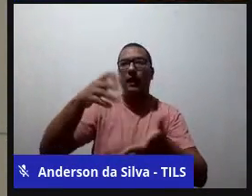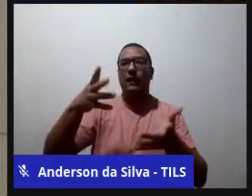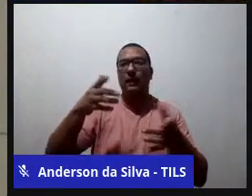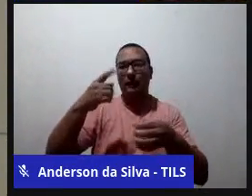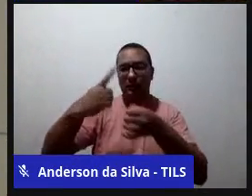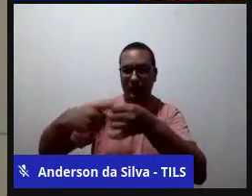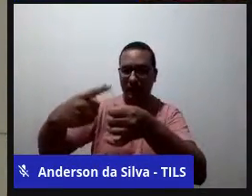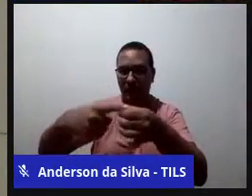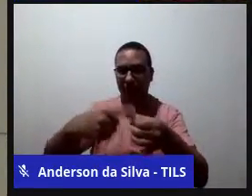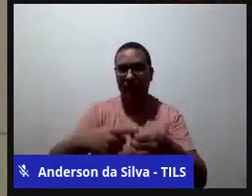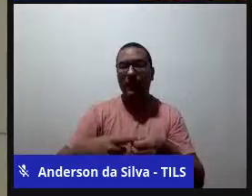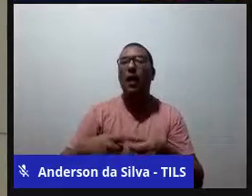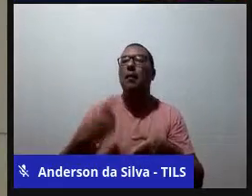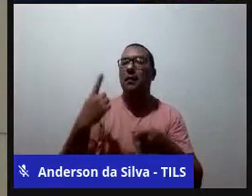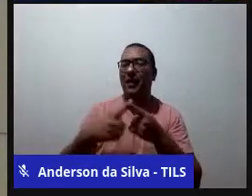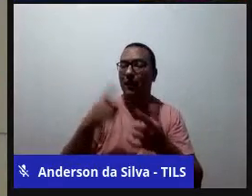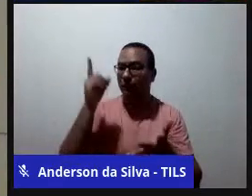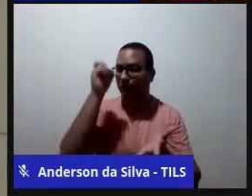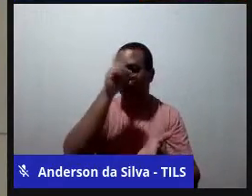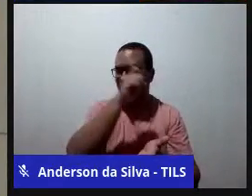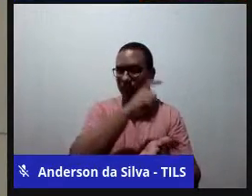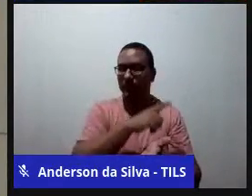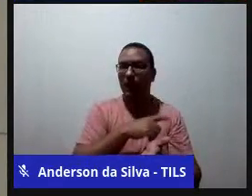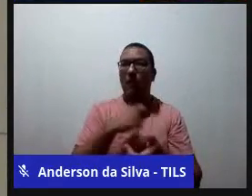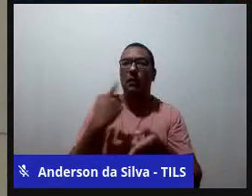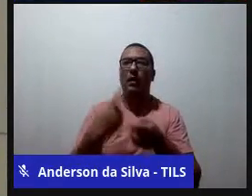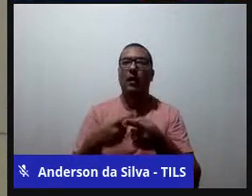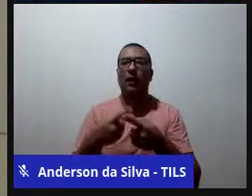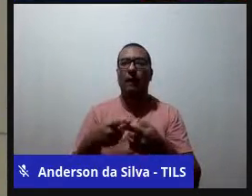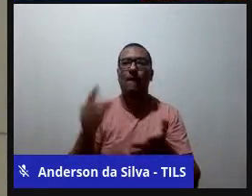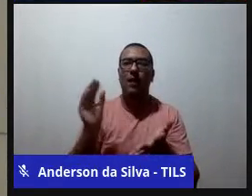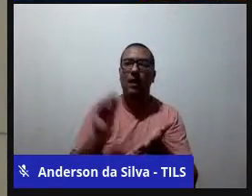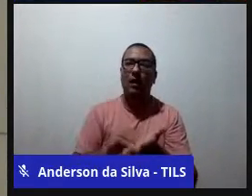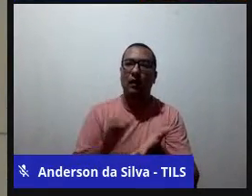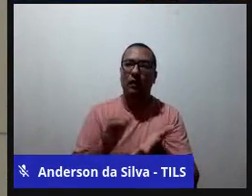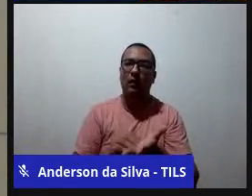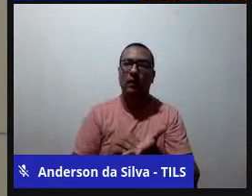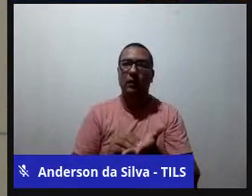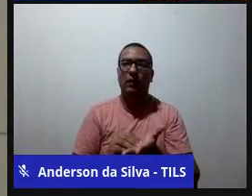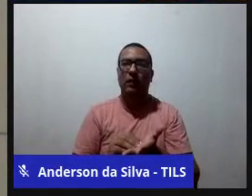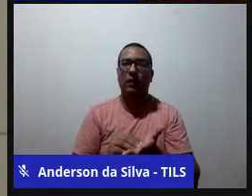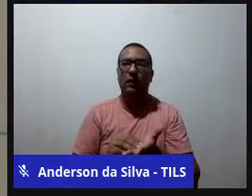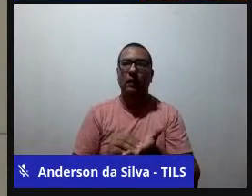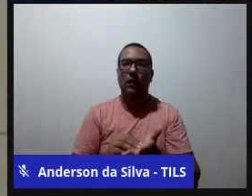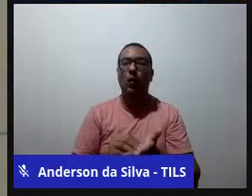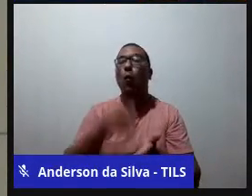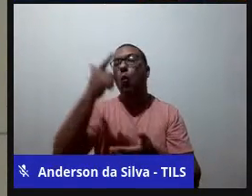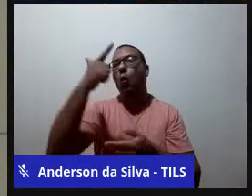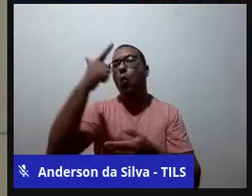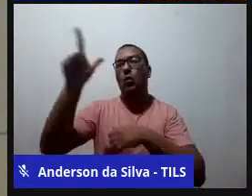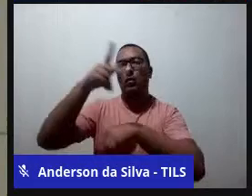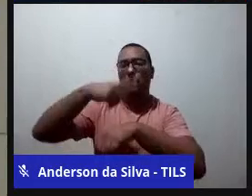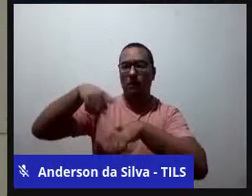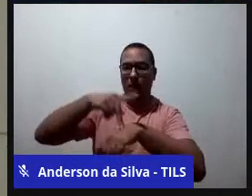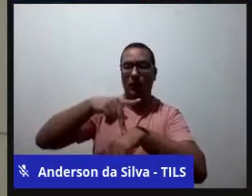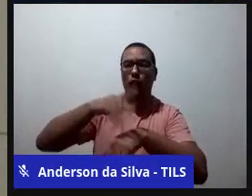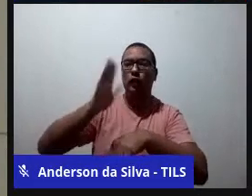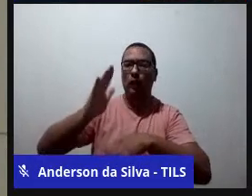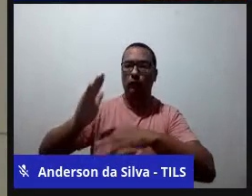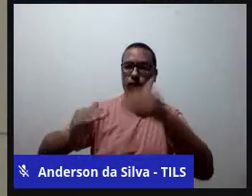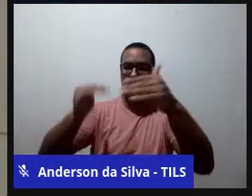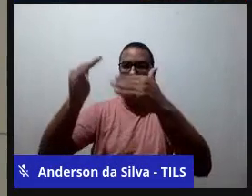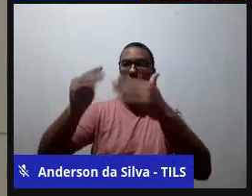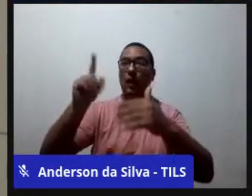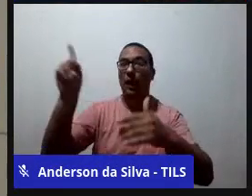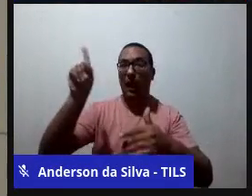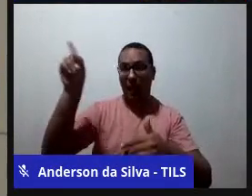um desafio, porque nós não temos, digamos assim, o que tem nos países mais desenvolvidos, uma